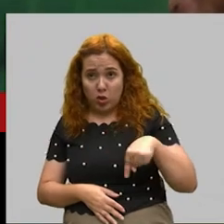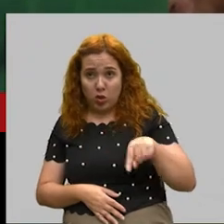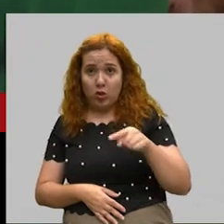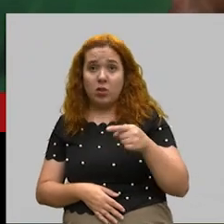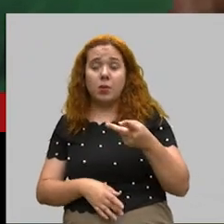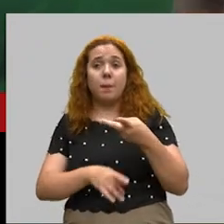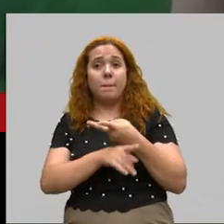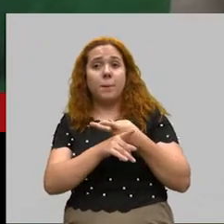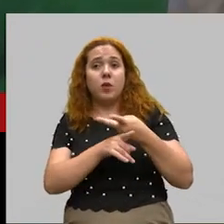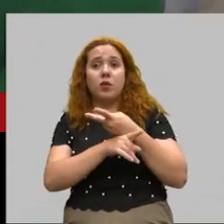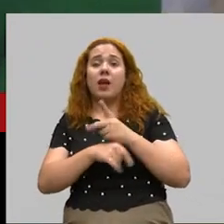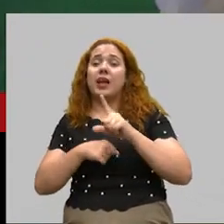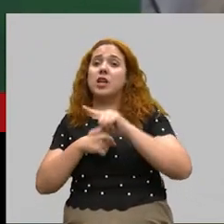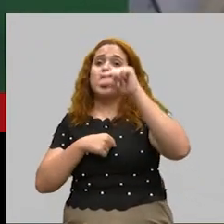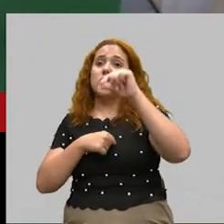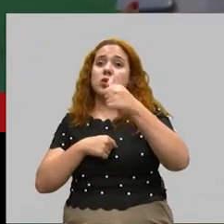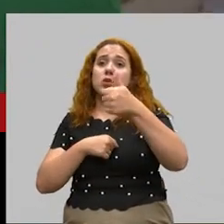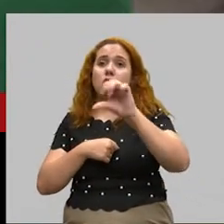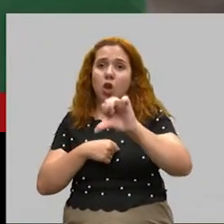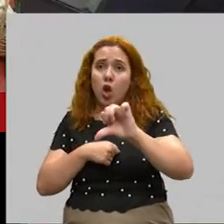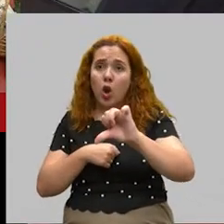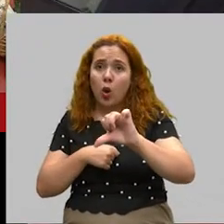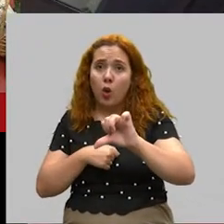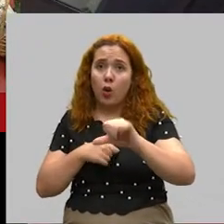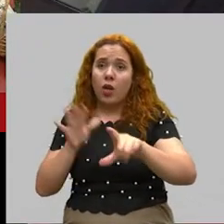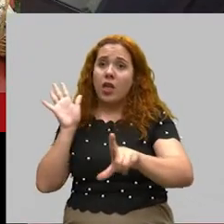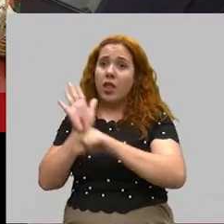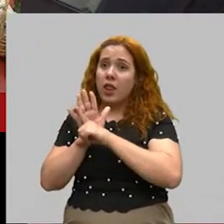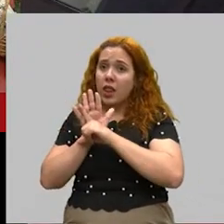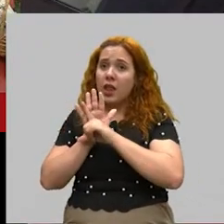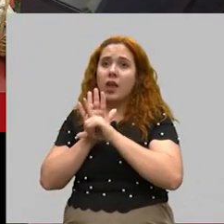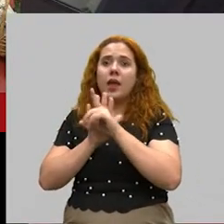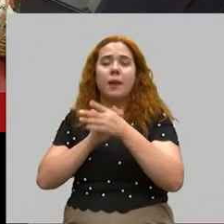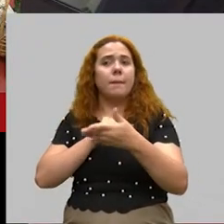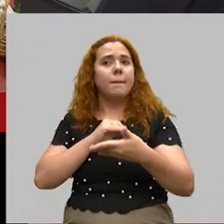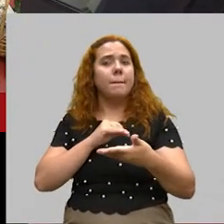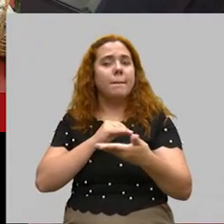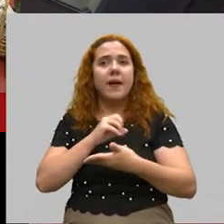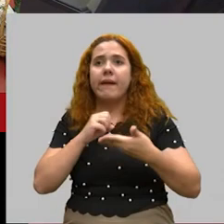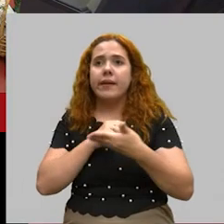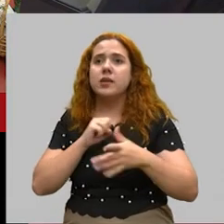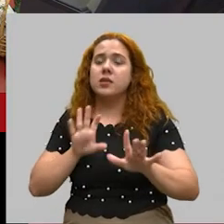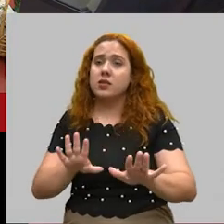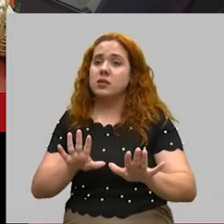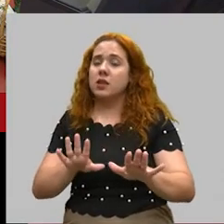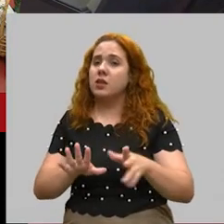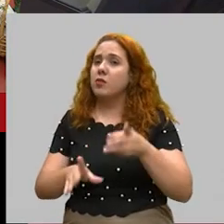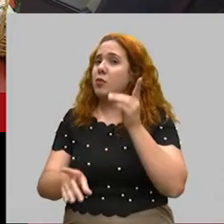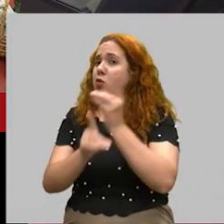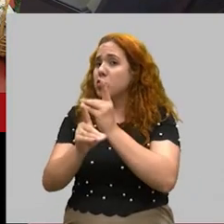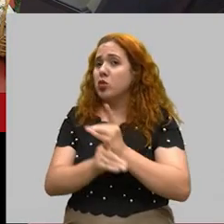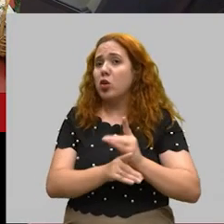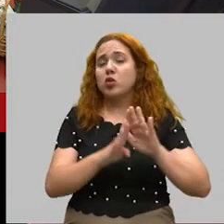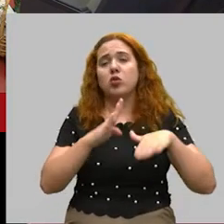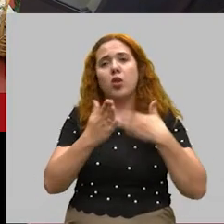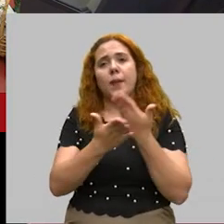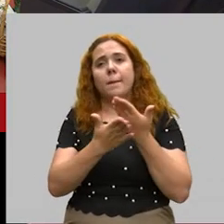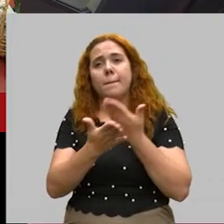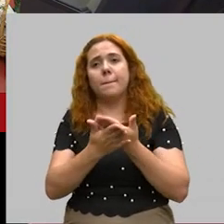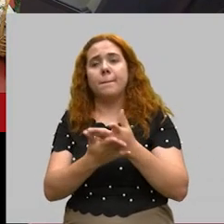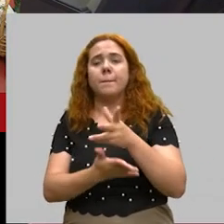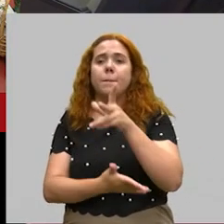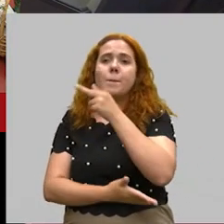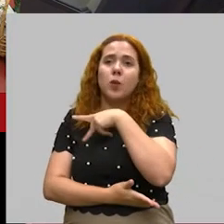no artigo 19 da LDB da lei de diretriz e base nós vamos encontrar lá as escolas públicas as